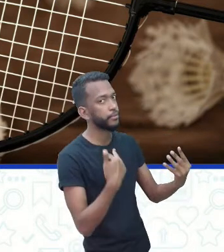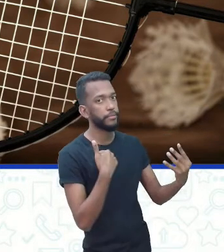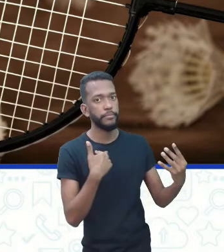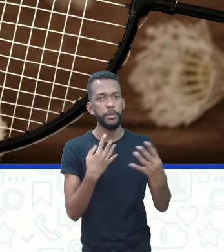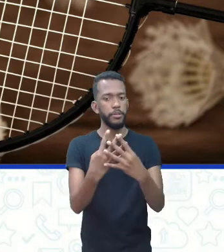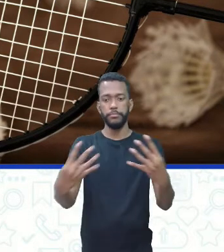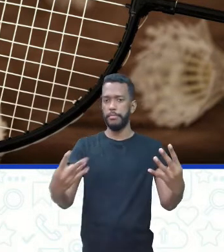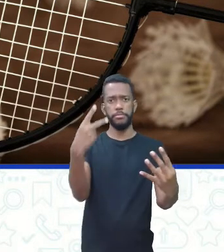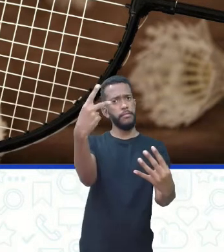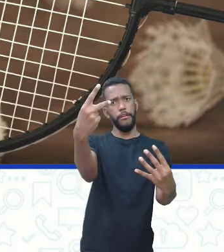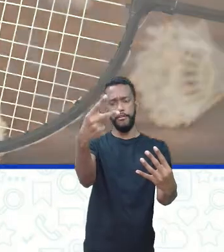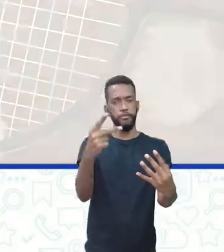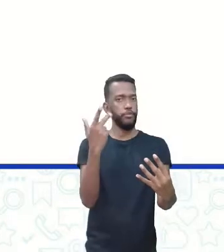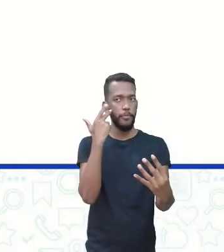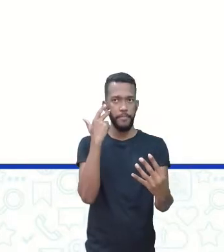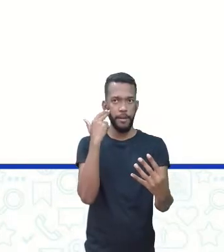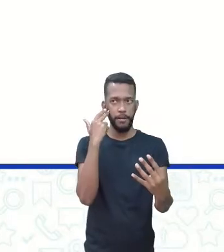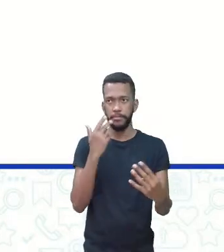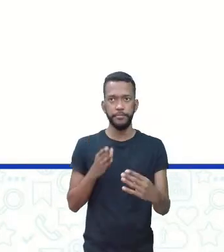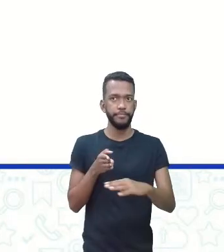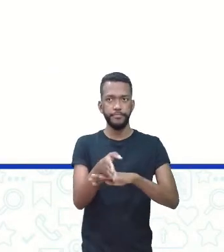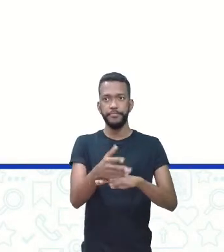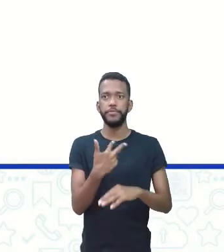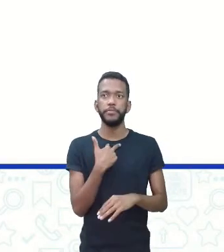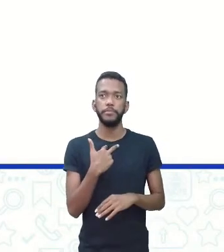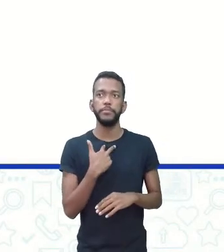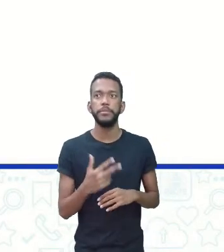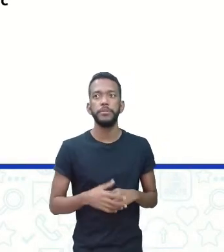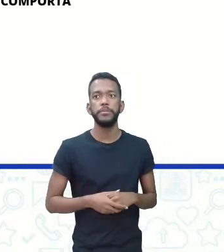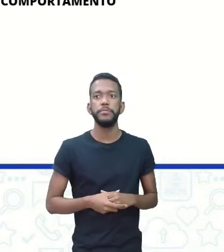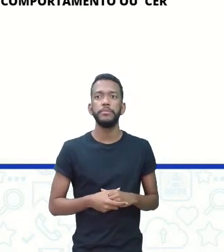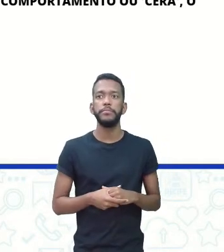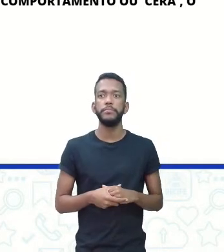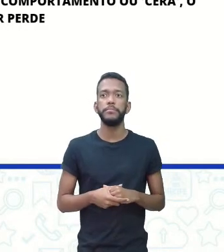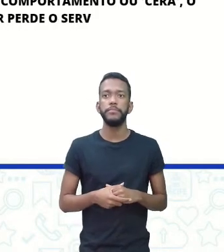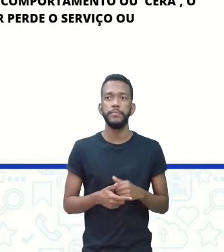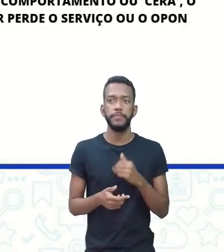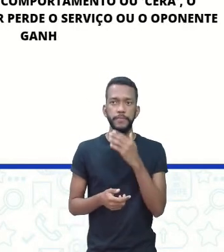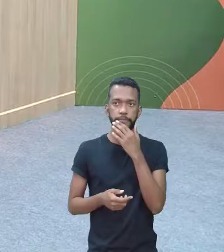lado é do adversário. Não pode invadir lá para pegar.